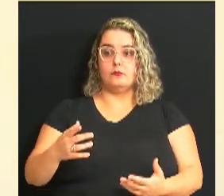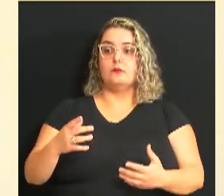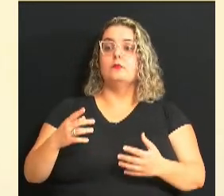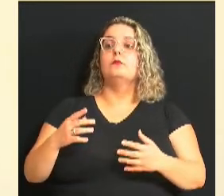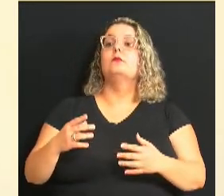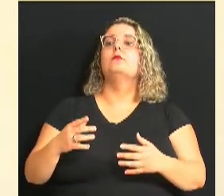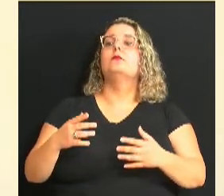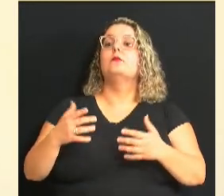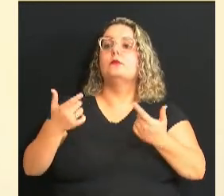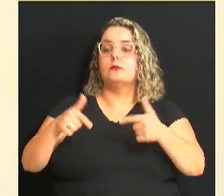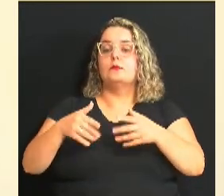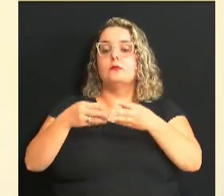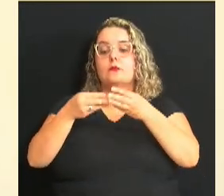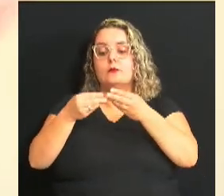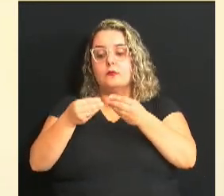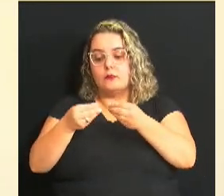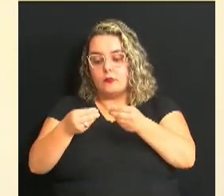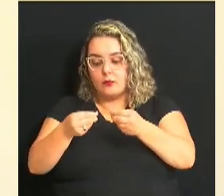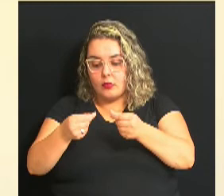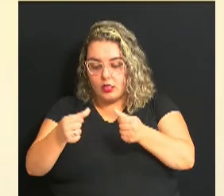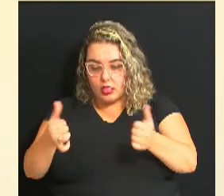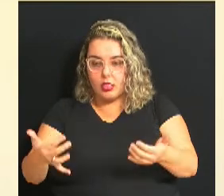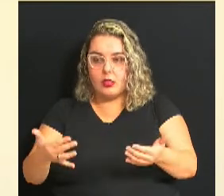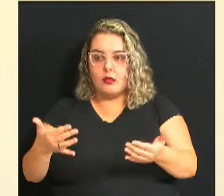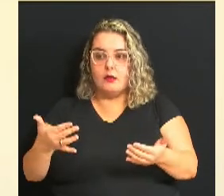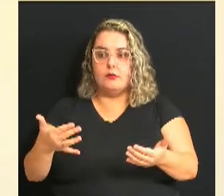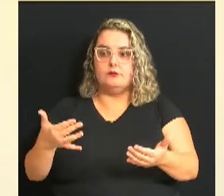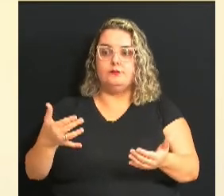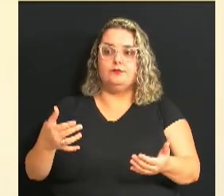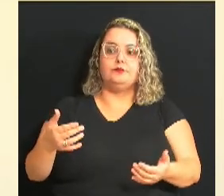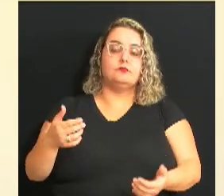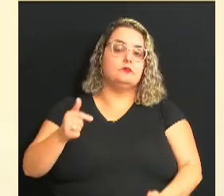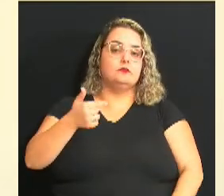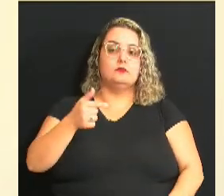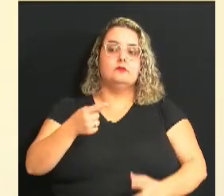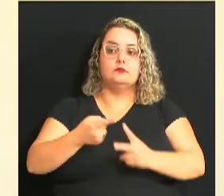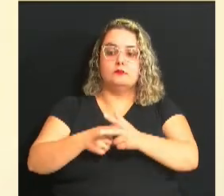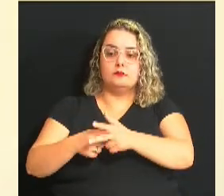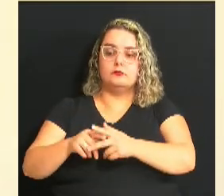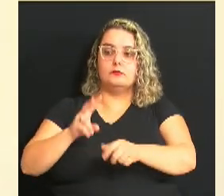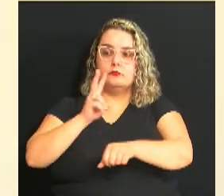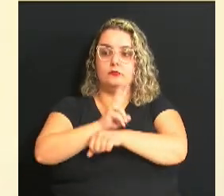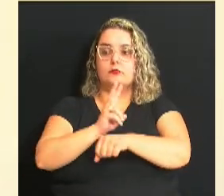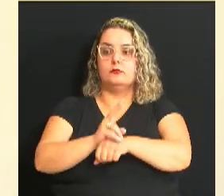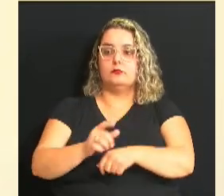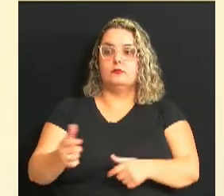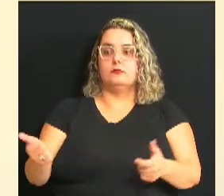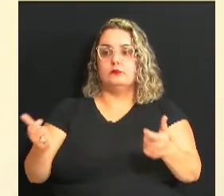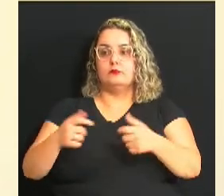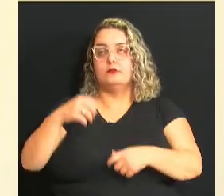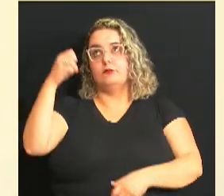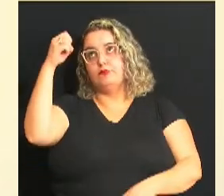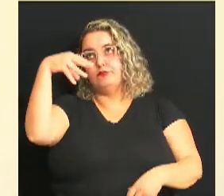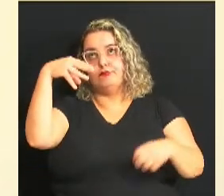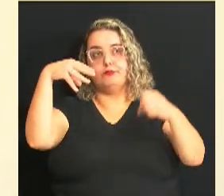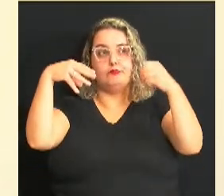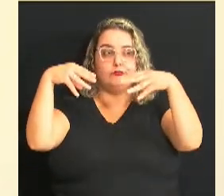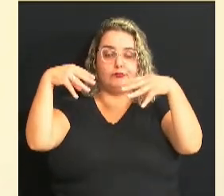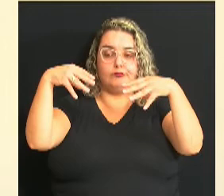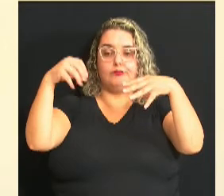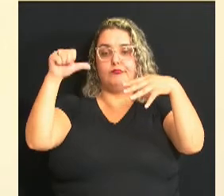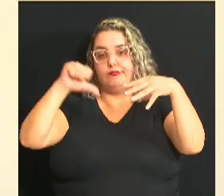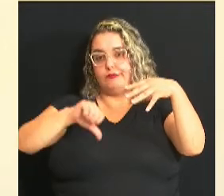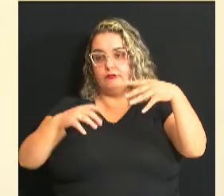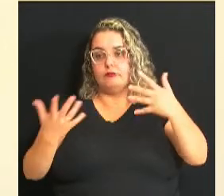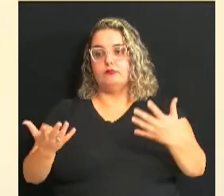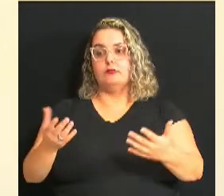deterioração do equipamento público, porque aí você não tem manutenção, cada vez que você chega lá tem menos refletor que funciona, então a ausência